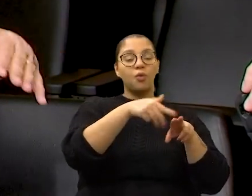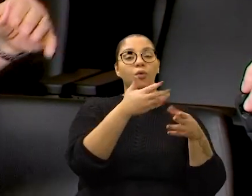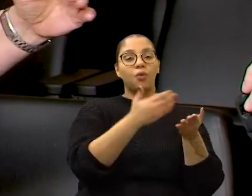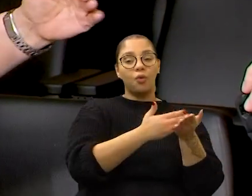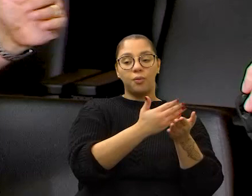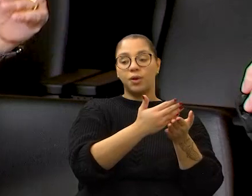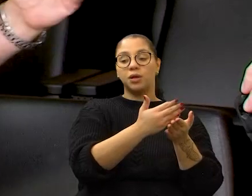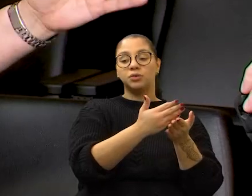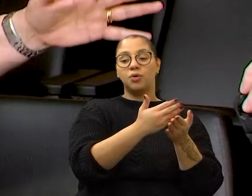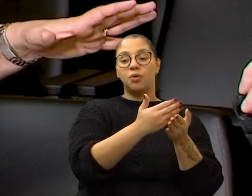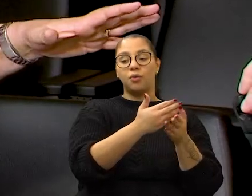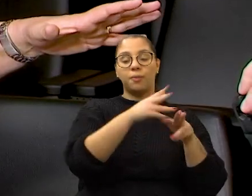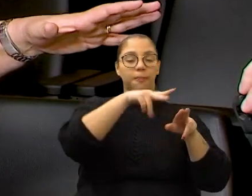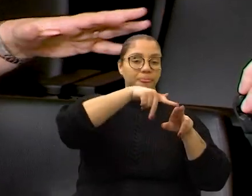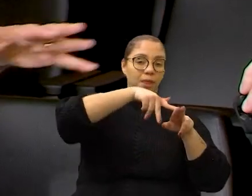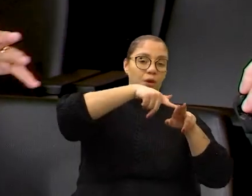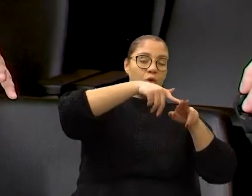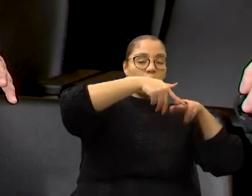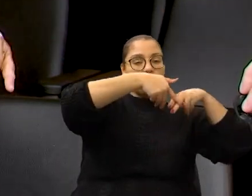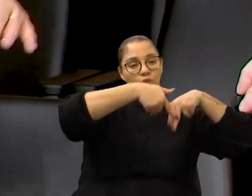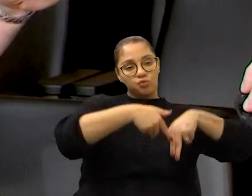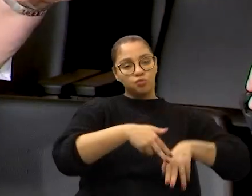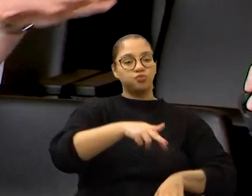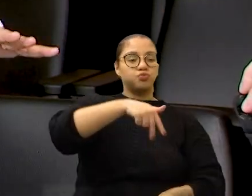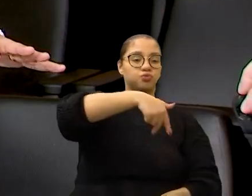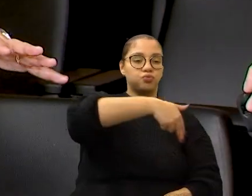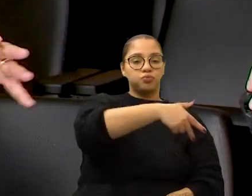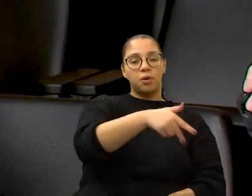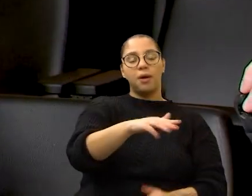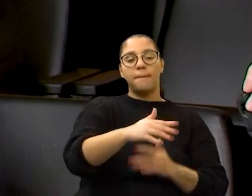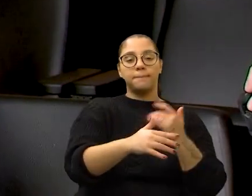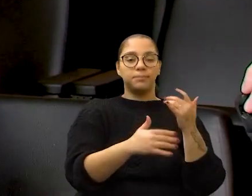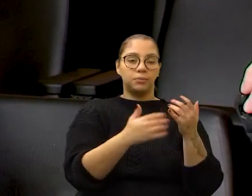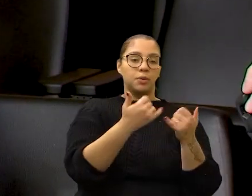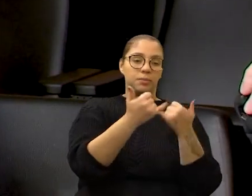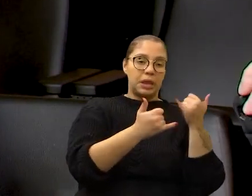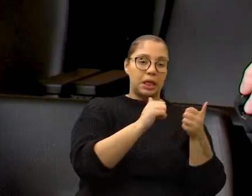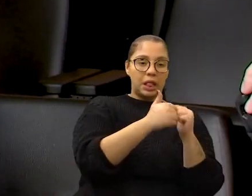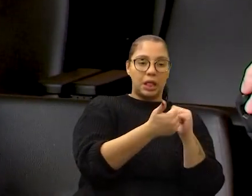skatistas, começaram a fazer as manobras ali, usar a pista.